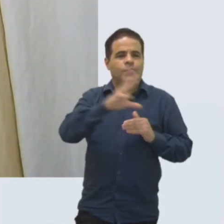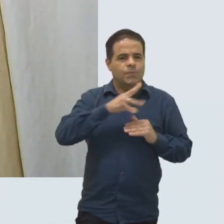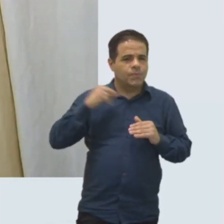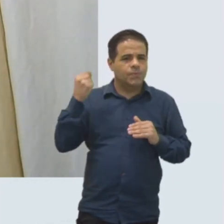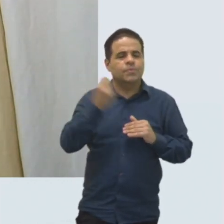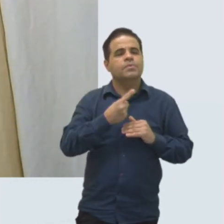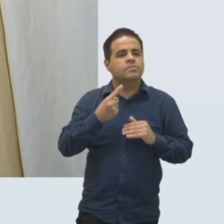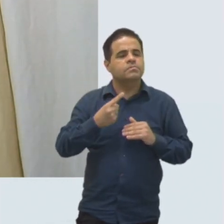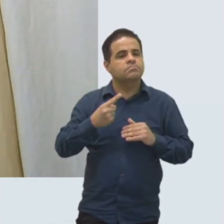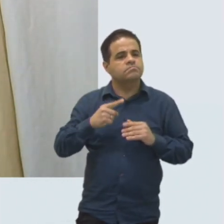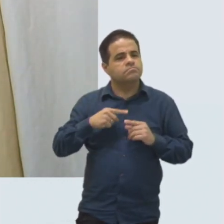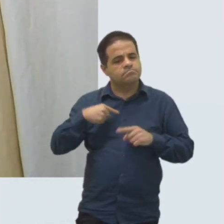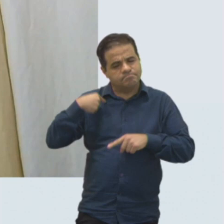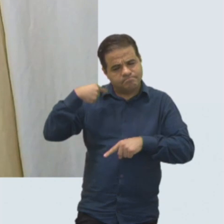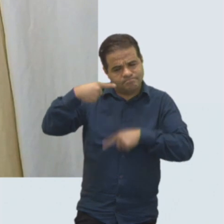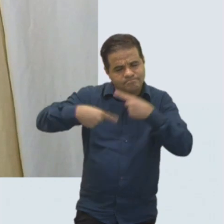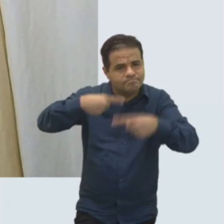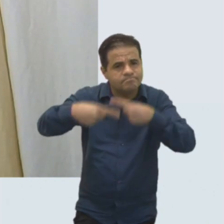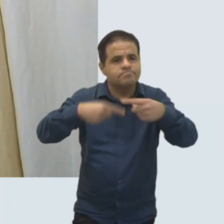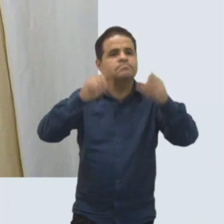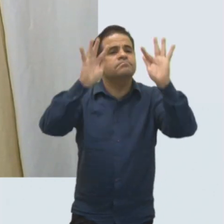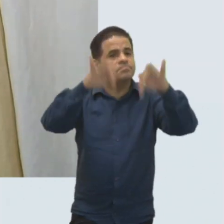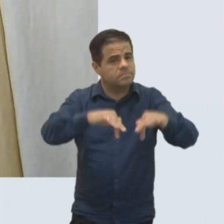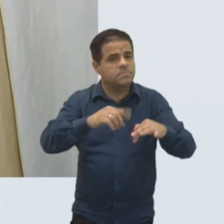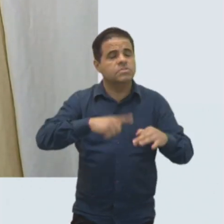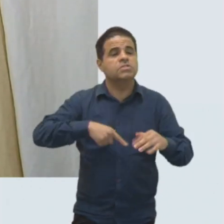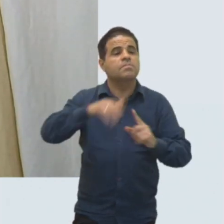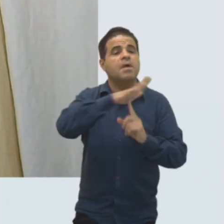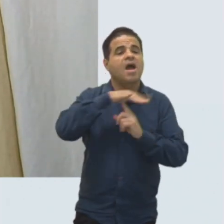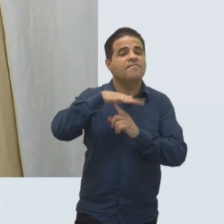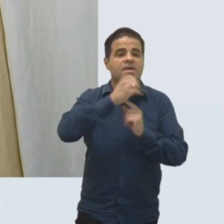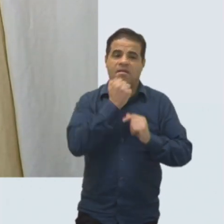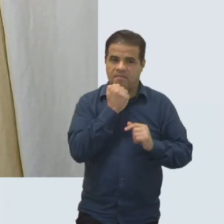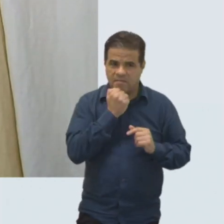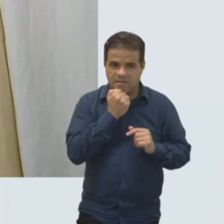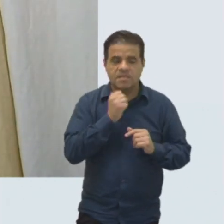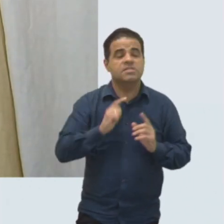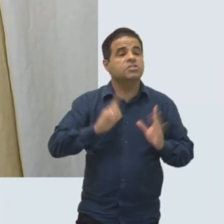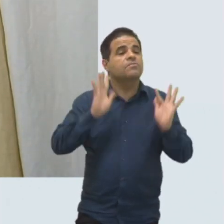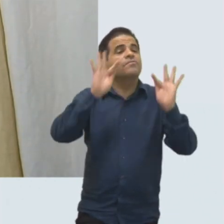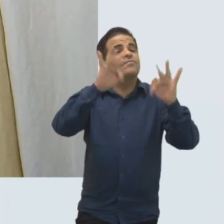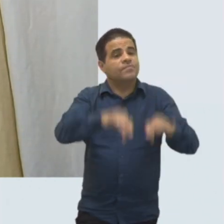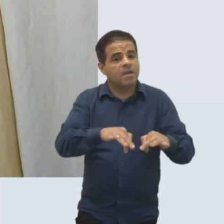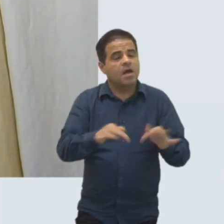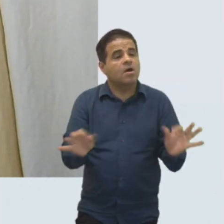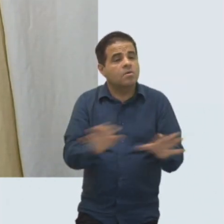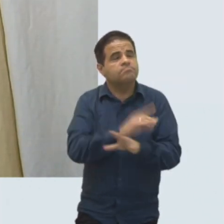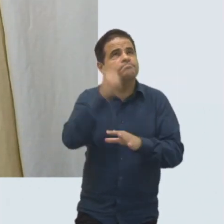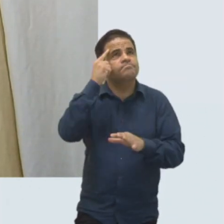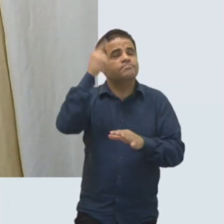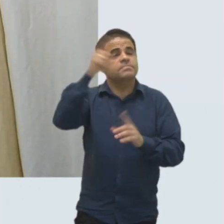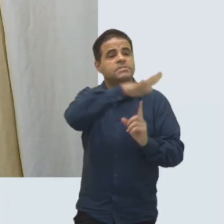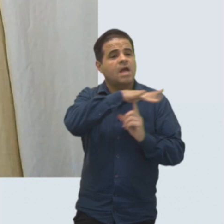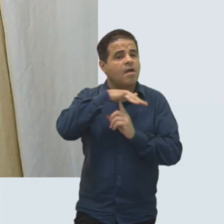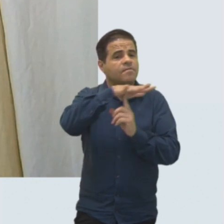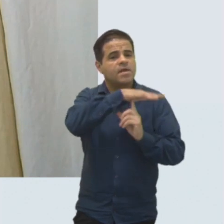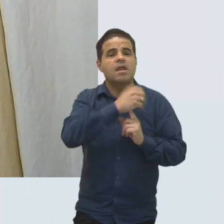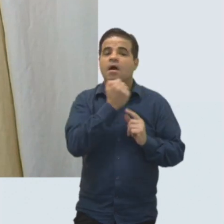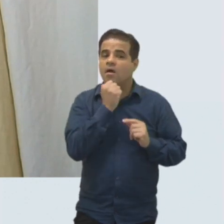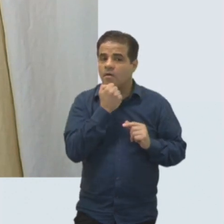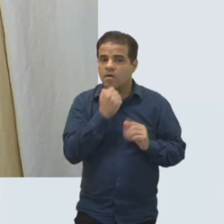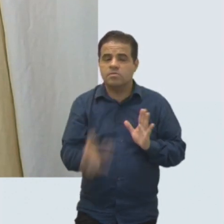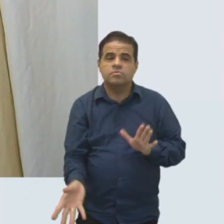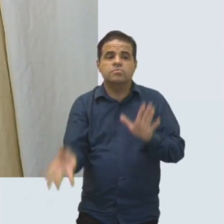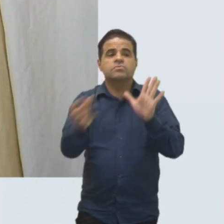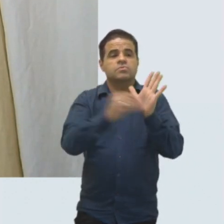final de ciclo fazíamos encerramento e tinha uma feira de ciências como encerramento desse ciclo. E a feira de ciências, ela colocava a